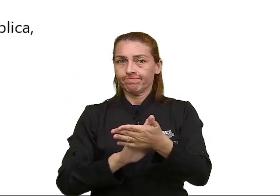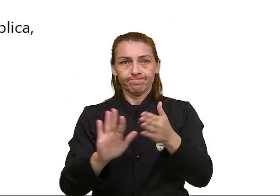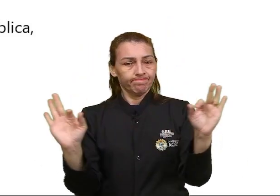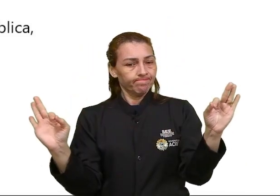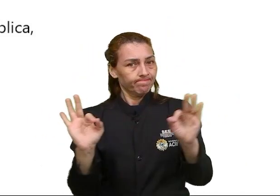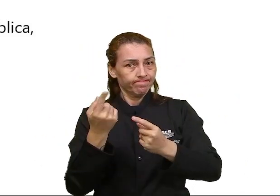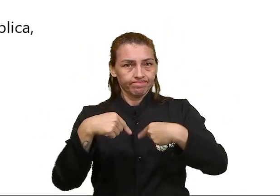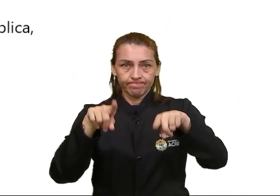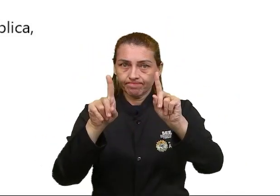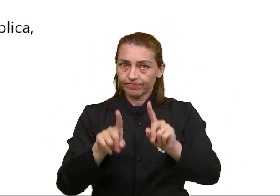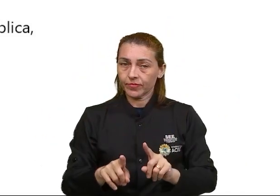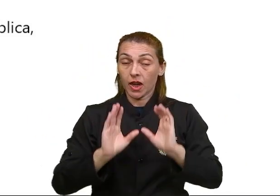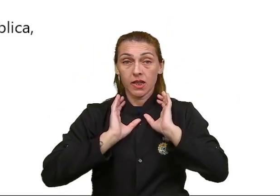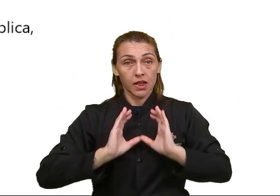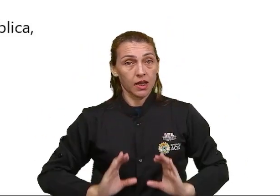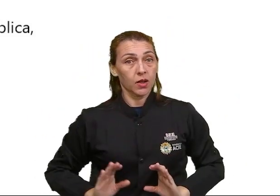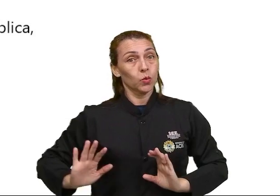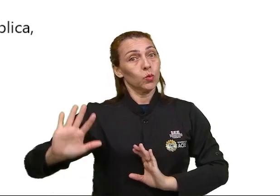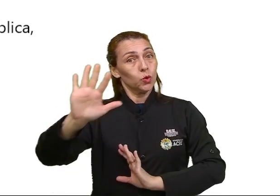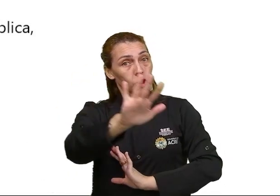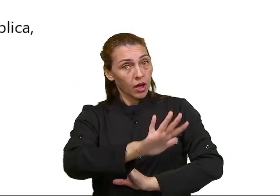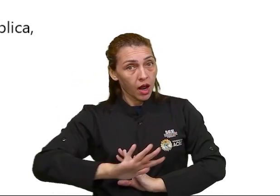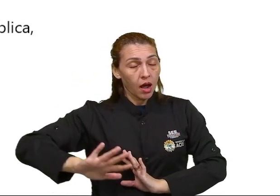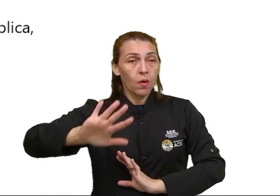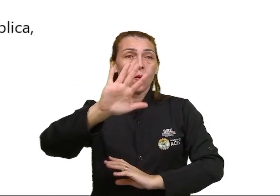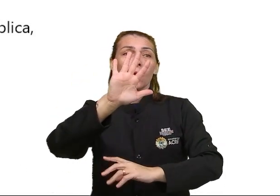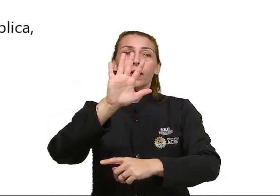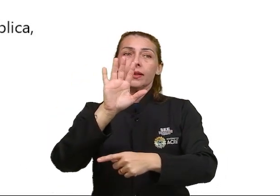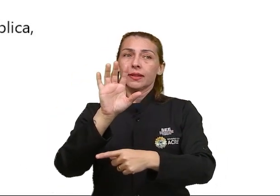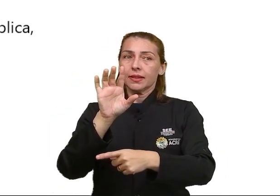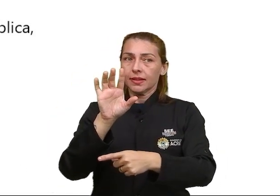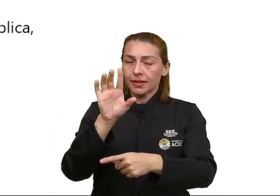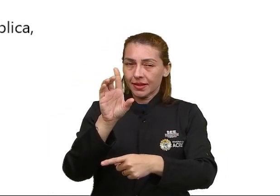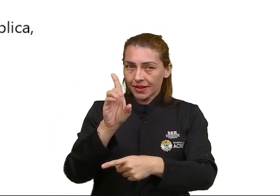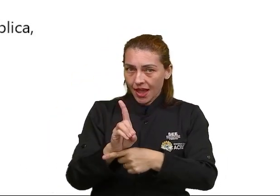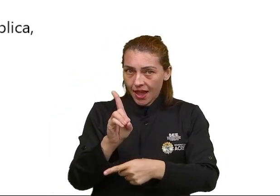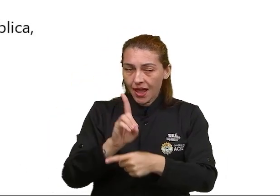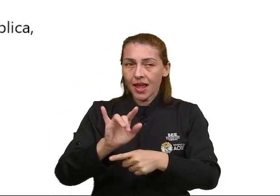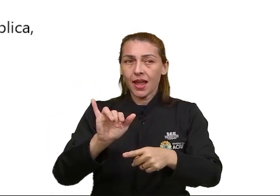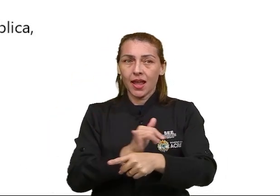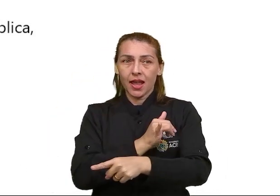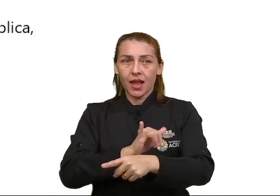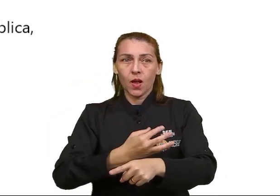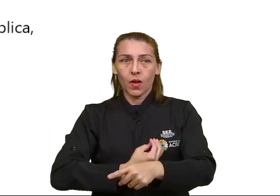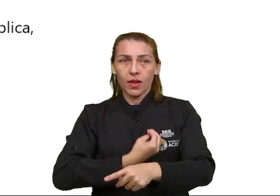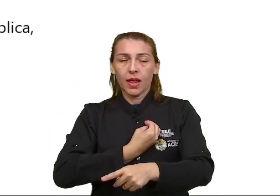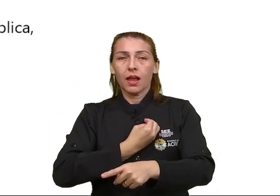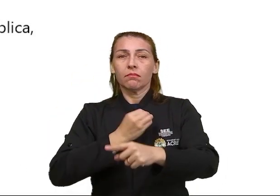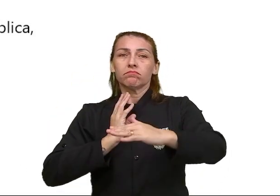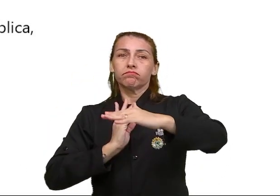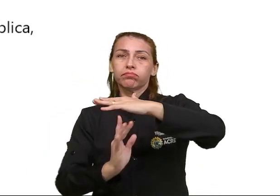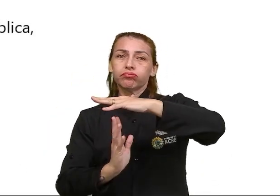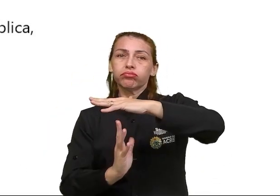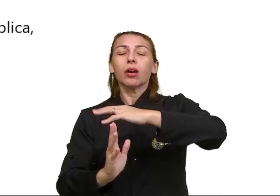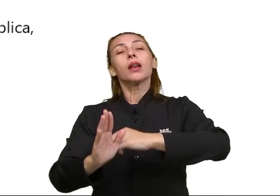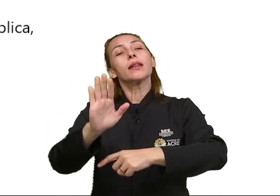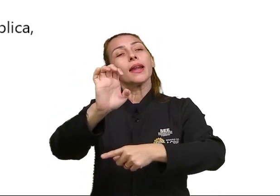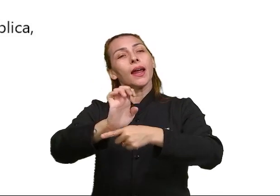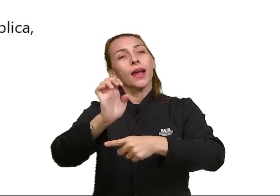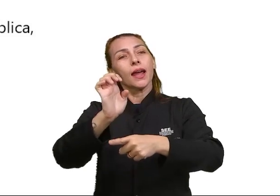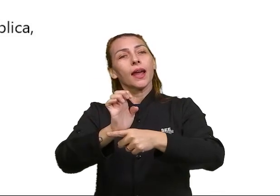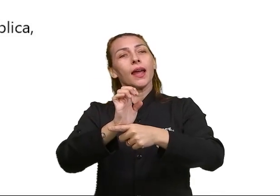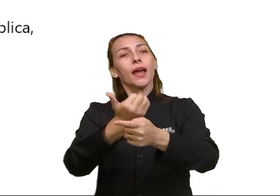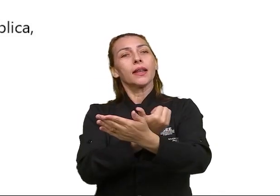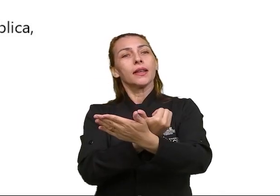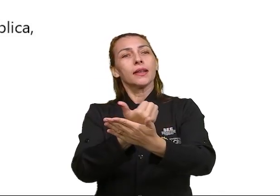os operários, fala cidadão como um todo. E letra D, tática de sobrevivência dos imigrantes. Ou letra E, ação